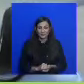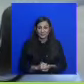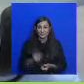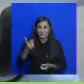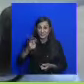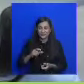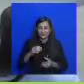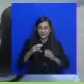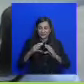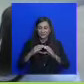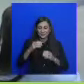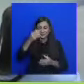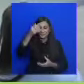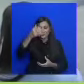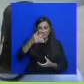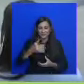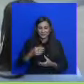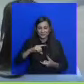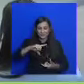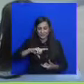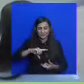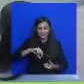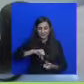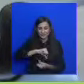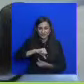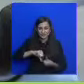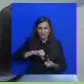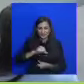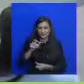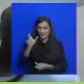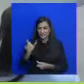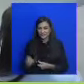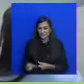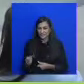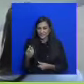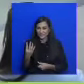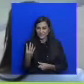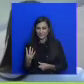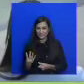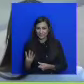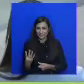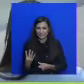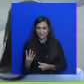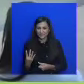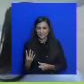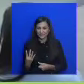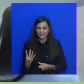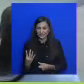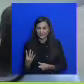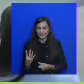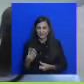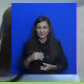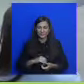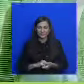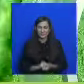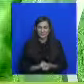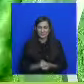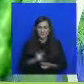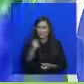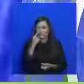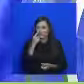Bola recolocada no nosso suporte superior, indicação agora da coluna 4, no nosso quarto globo, globo do Super 7.